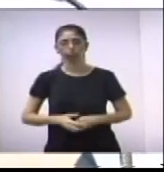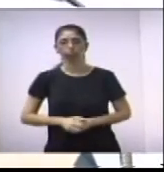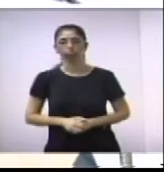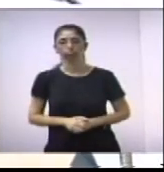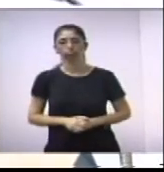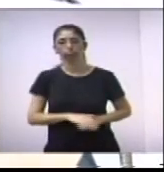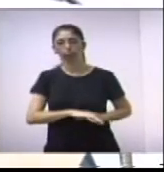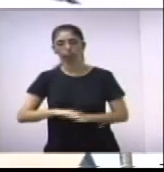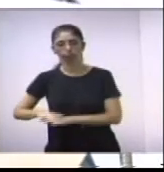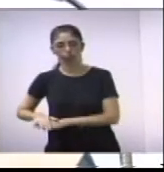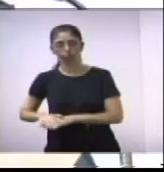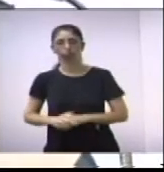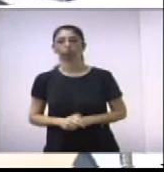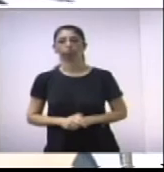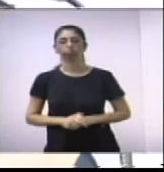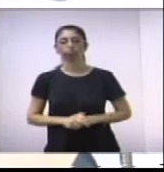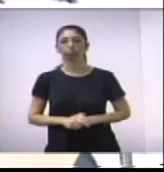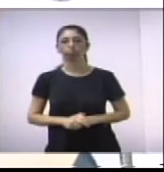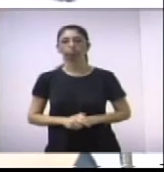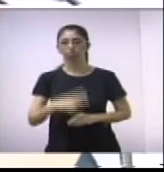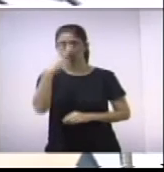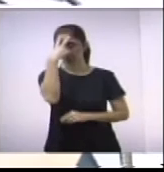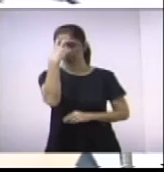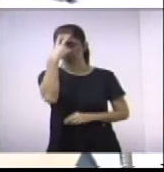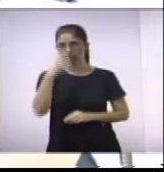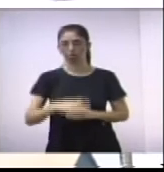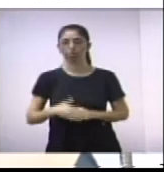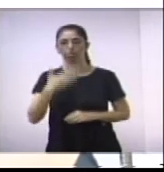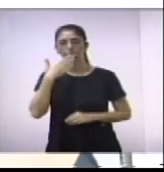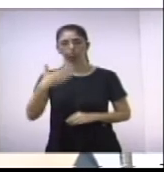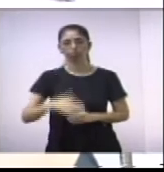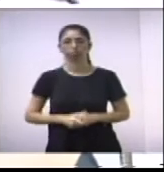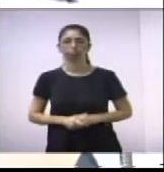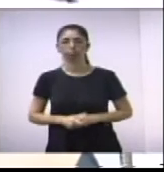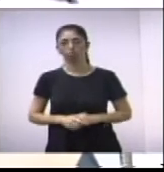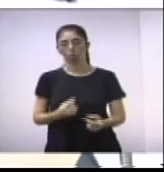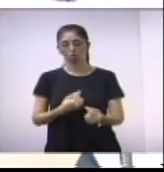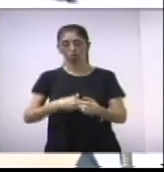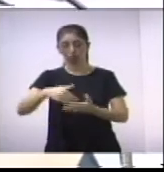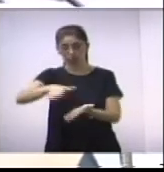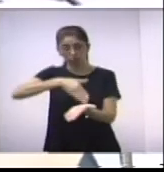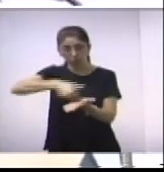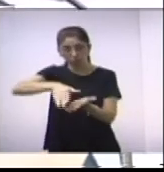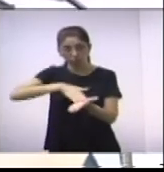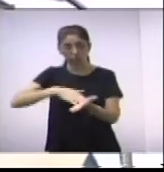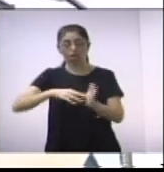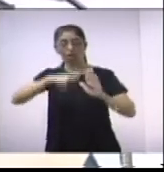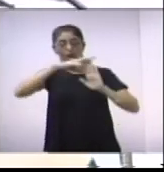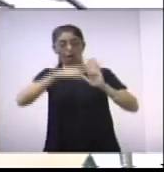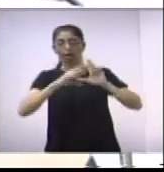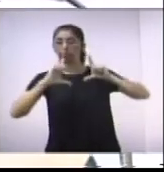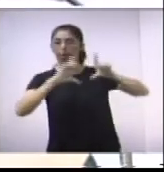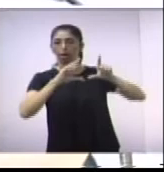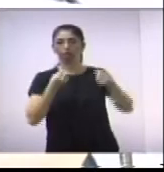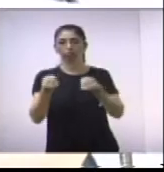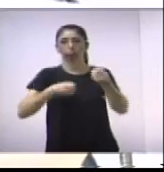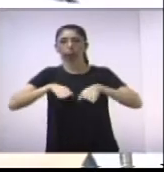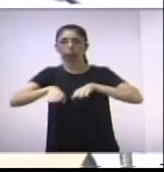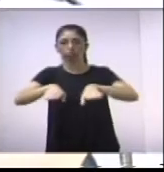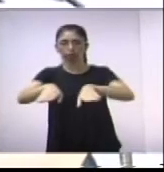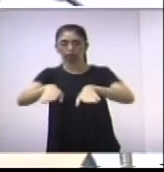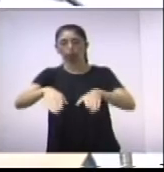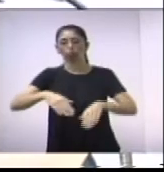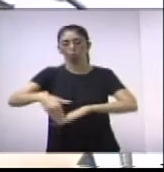Número 210, vereador Fábio Valadão, que solicita a implantação de sinalização horizontal e vertical de trânsito em todas as vias do